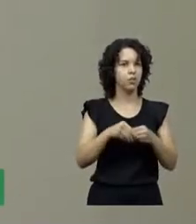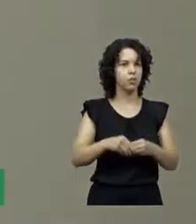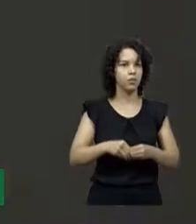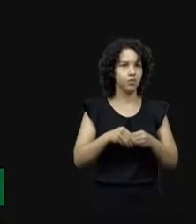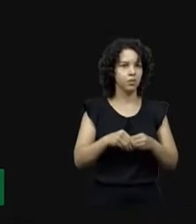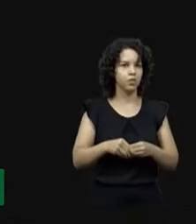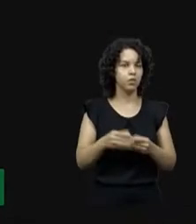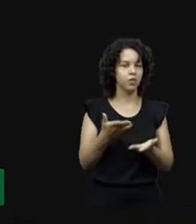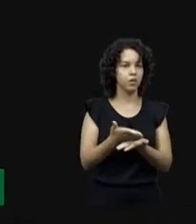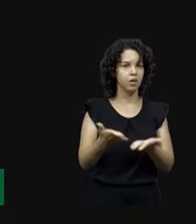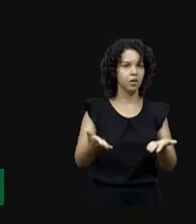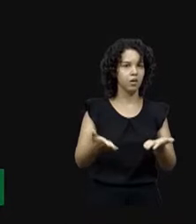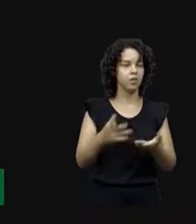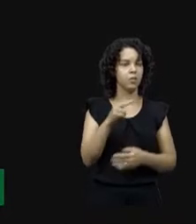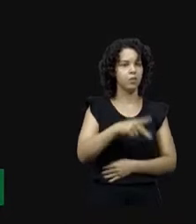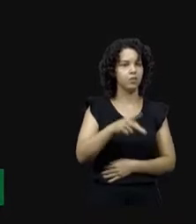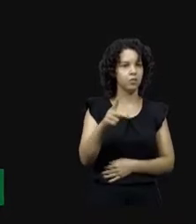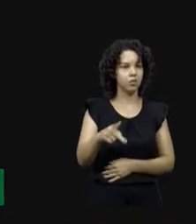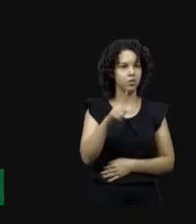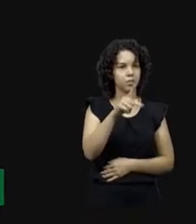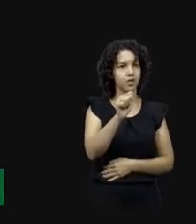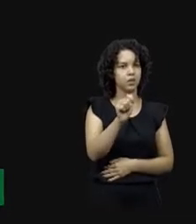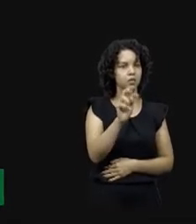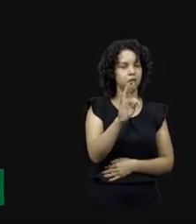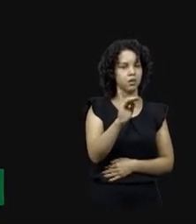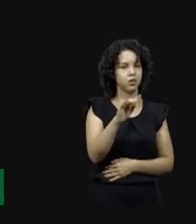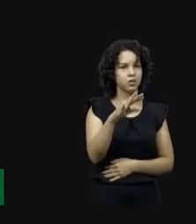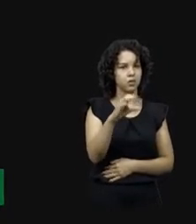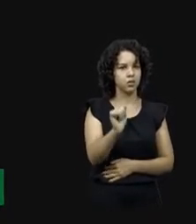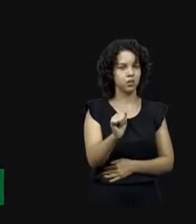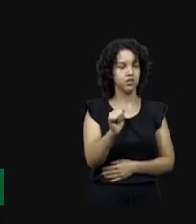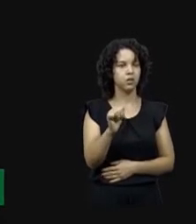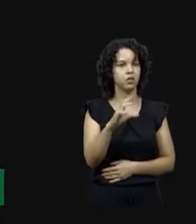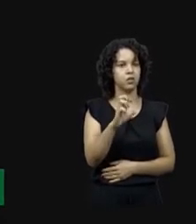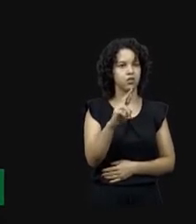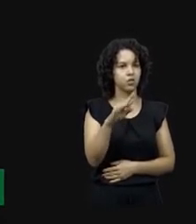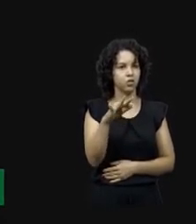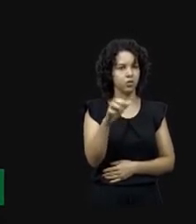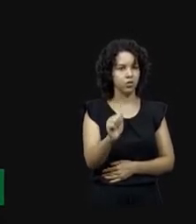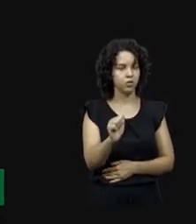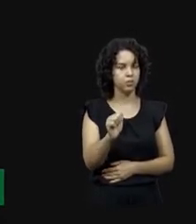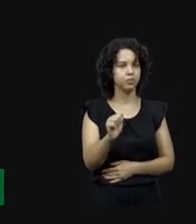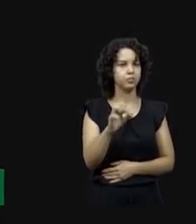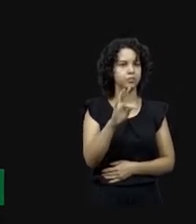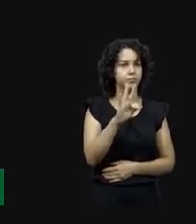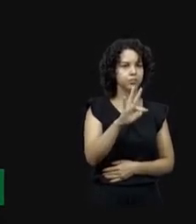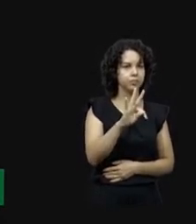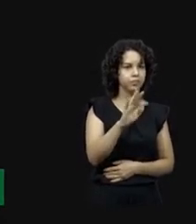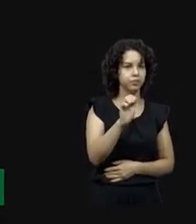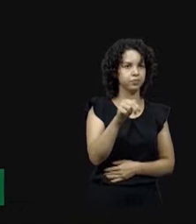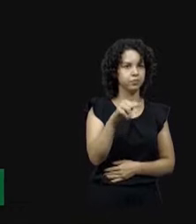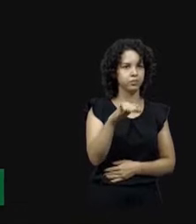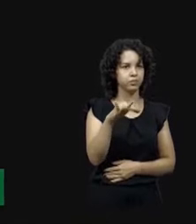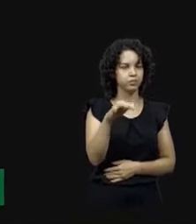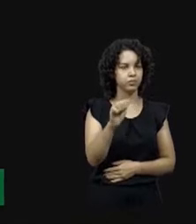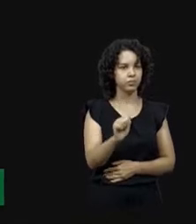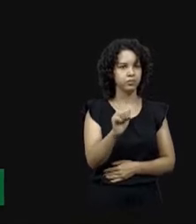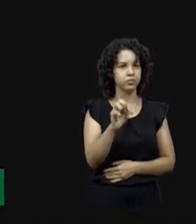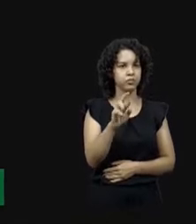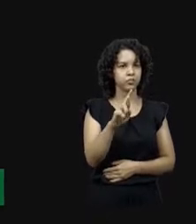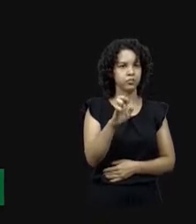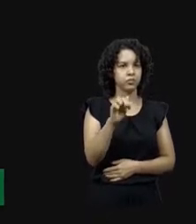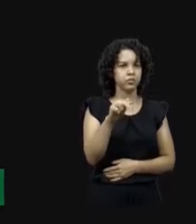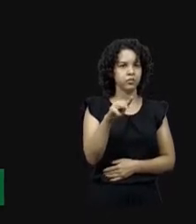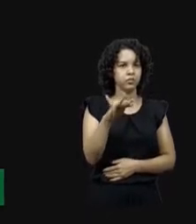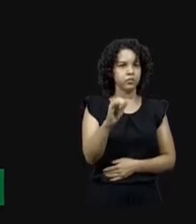as professoras Patrícia Cristina Lindner, Tânia Regina Dias e Deise